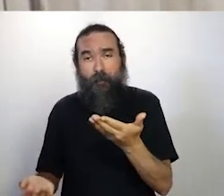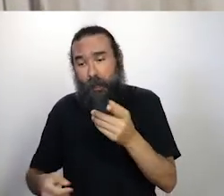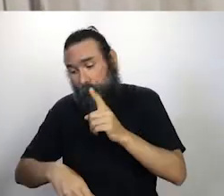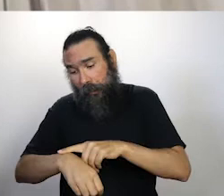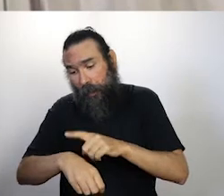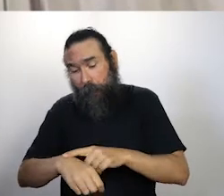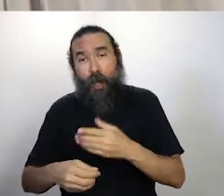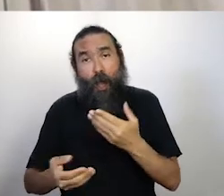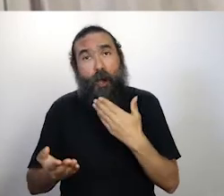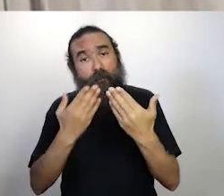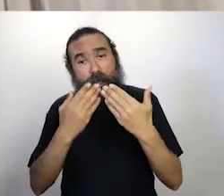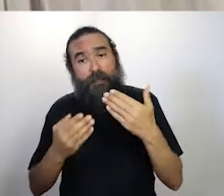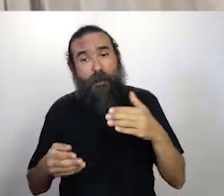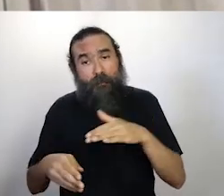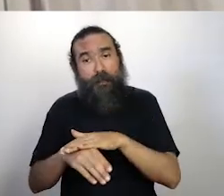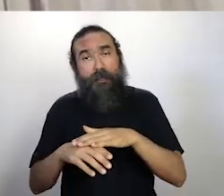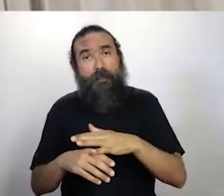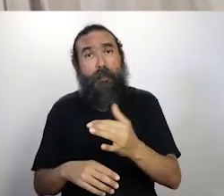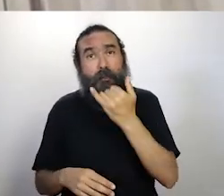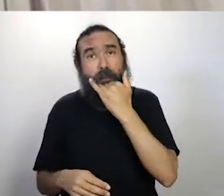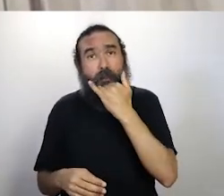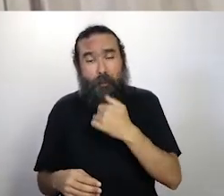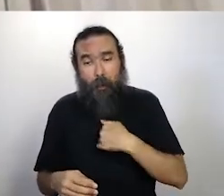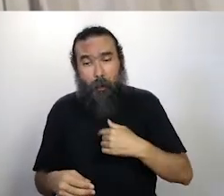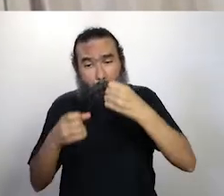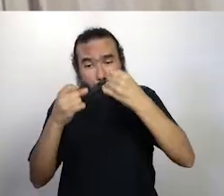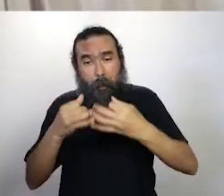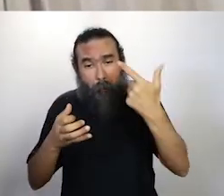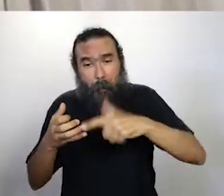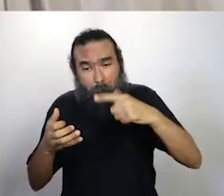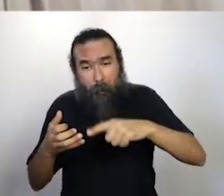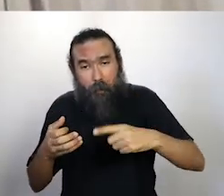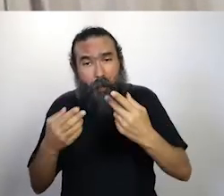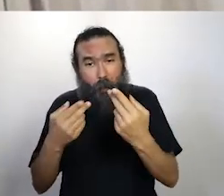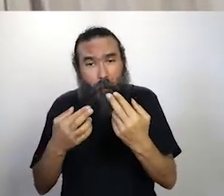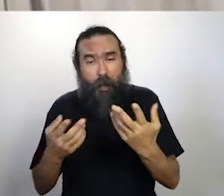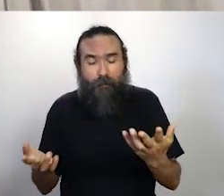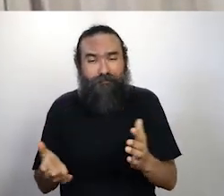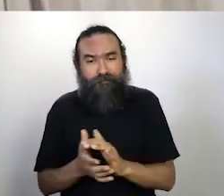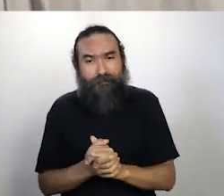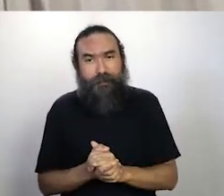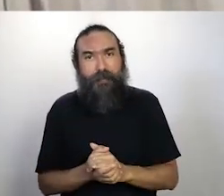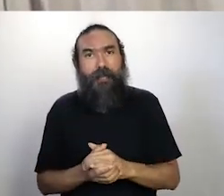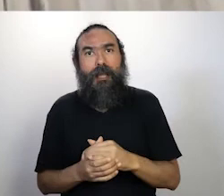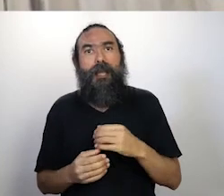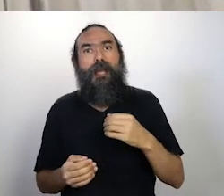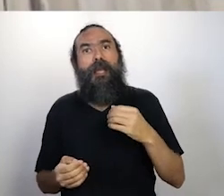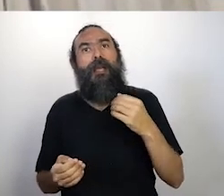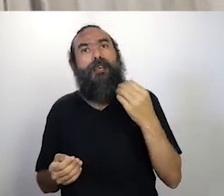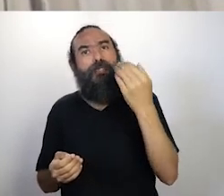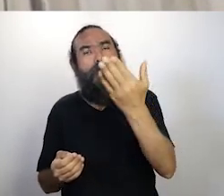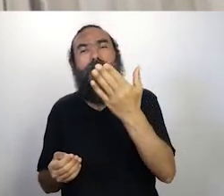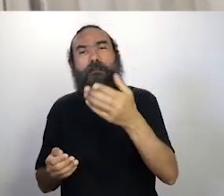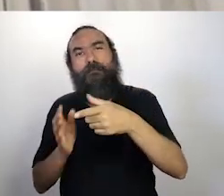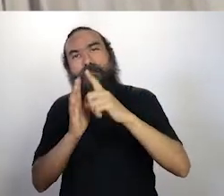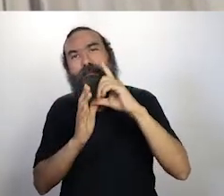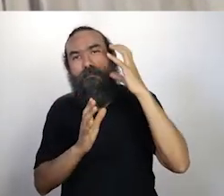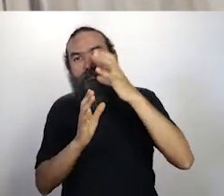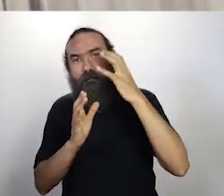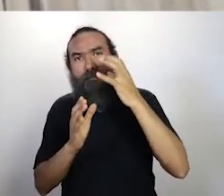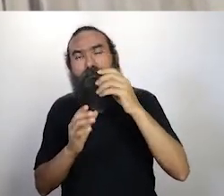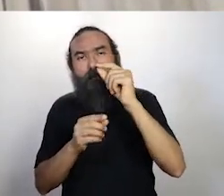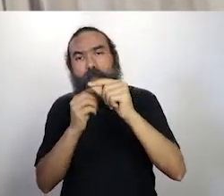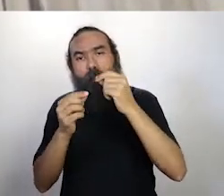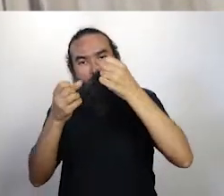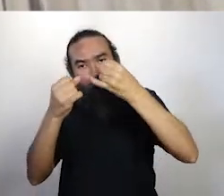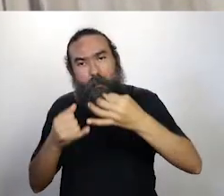ser repetitivo no que já foi falado, porque eu concordo com muitos pontos que foram colocados aqui, mas acho que dois elementos finais.